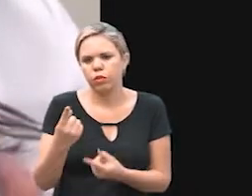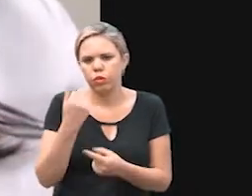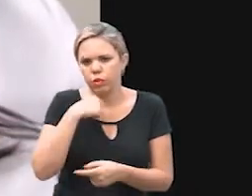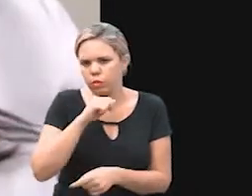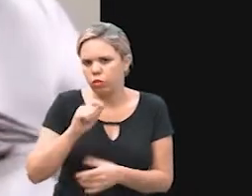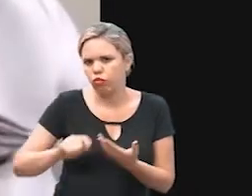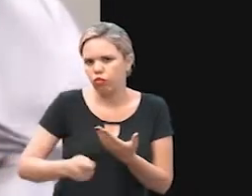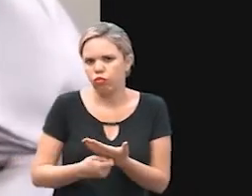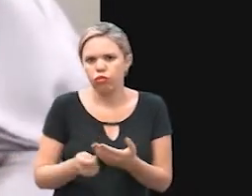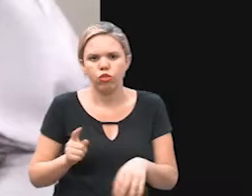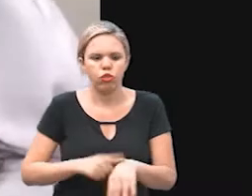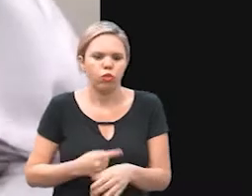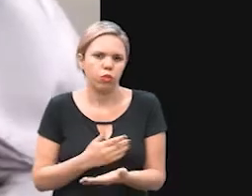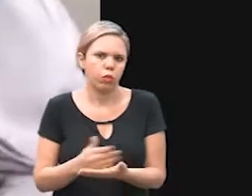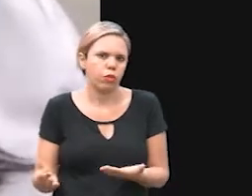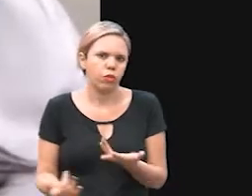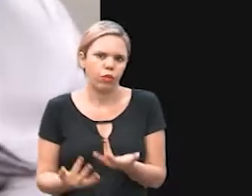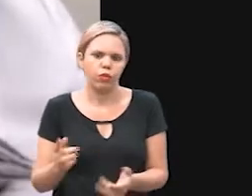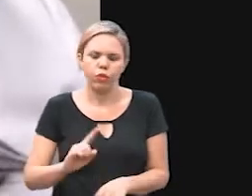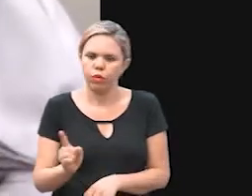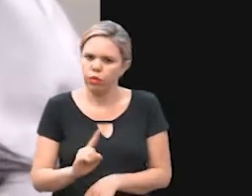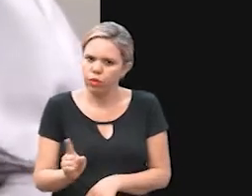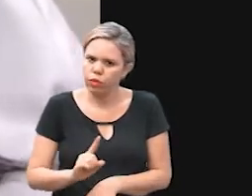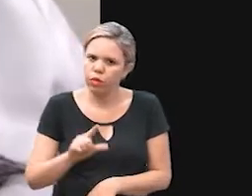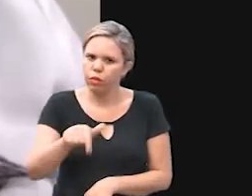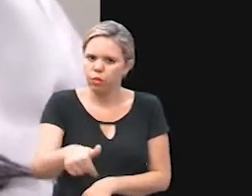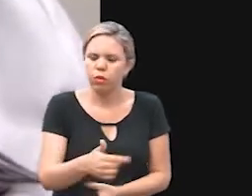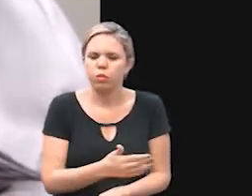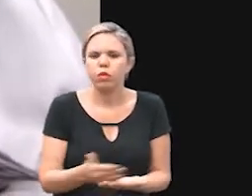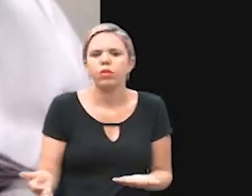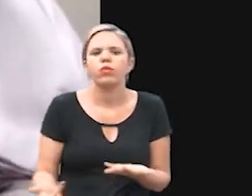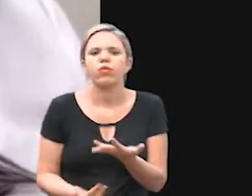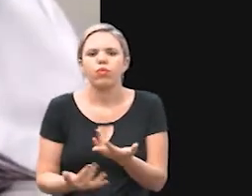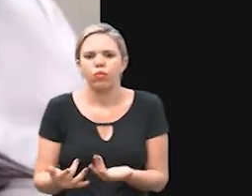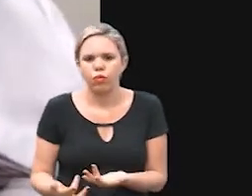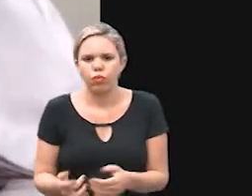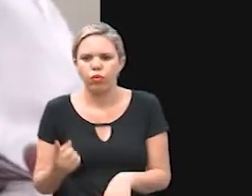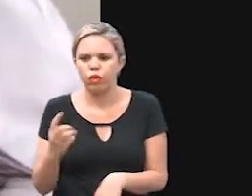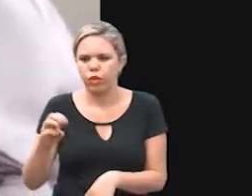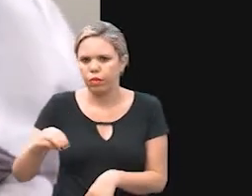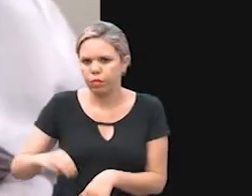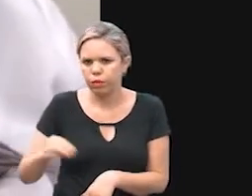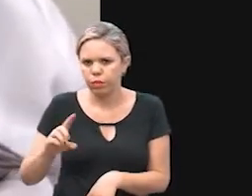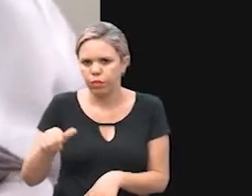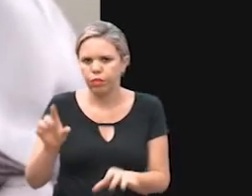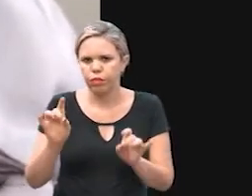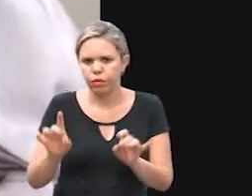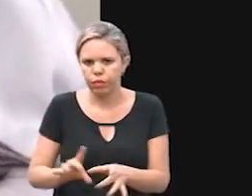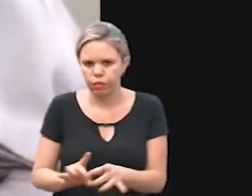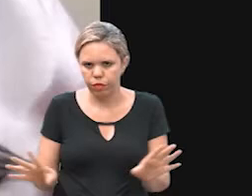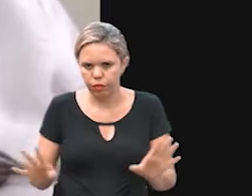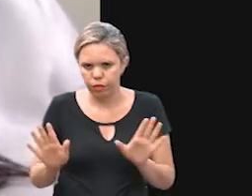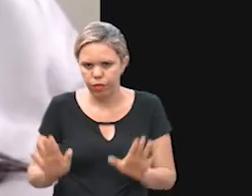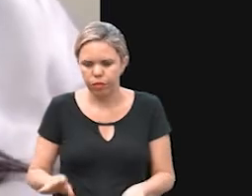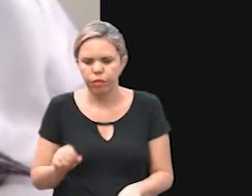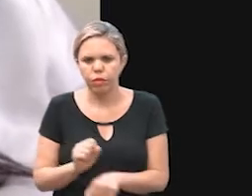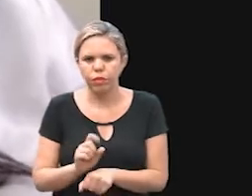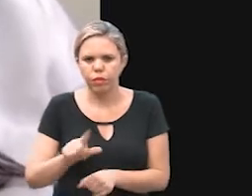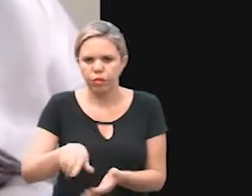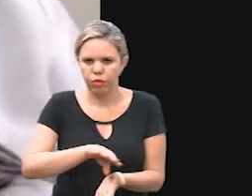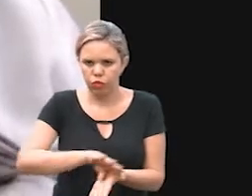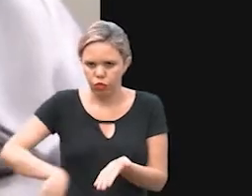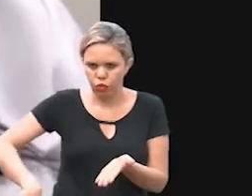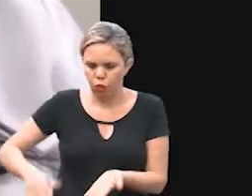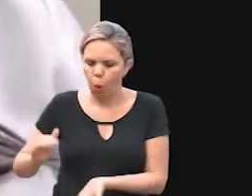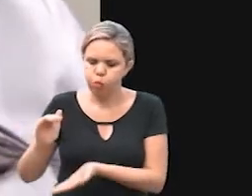acabam desligando aí a hora que começa a ferver. Não. Depois que começou a ferver, conta os 15 minutos e deixa. Depois eu